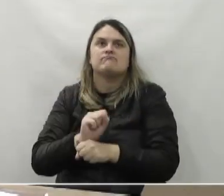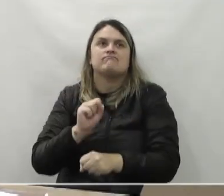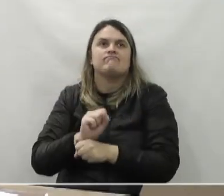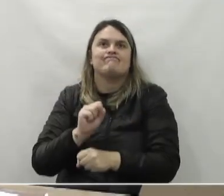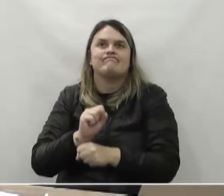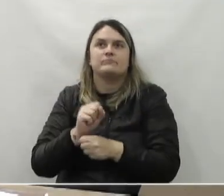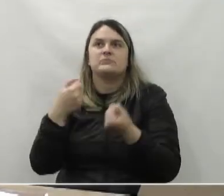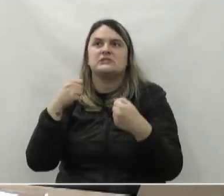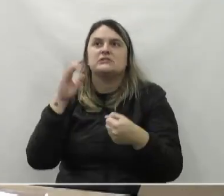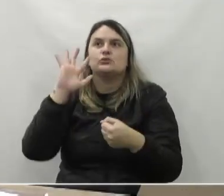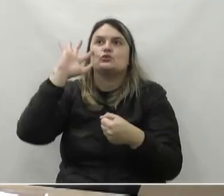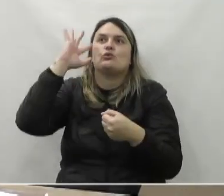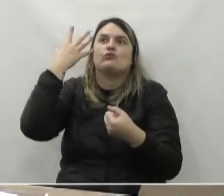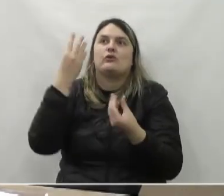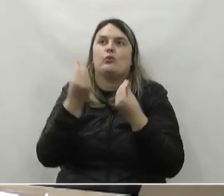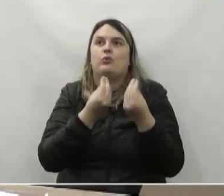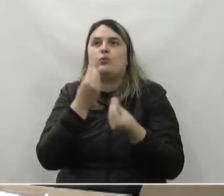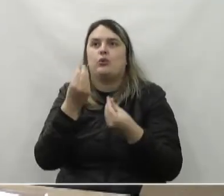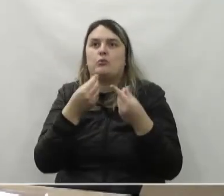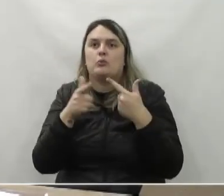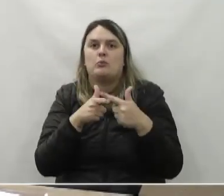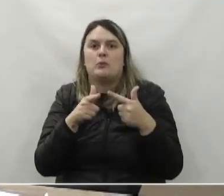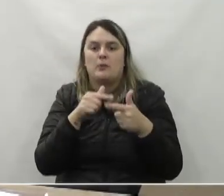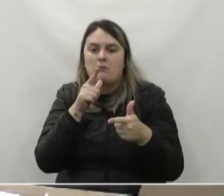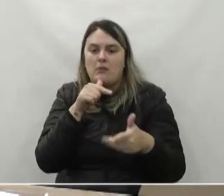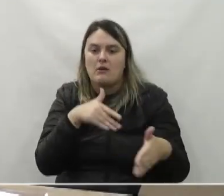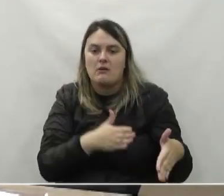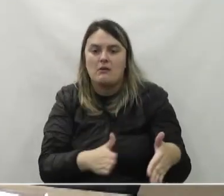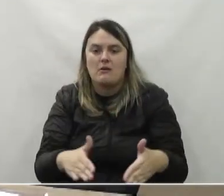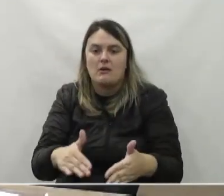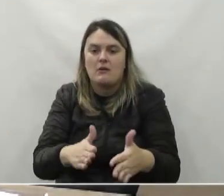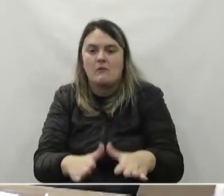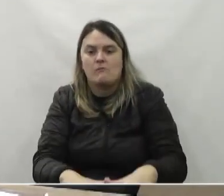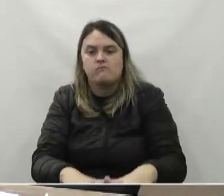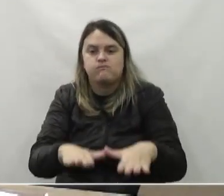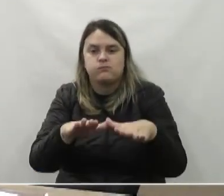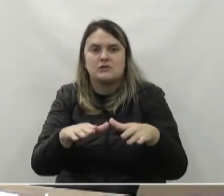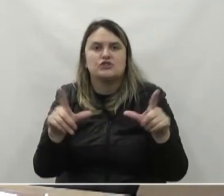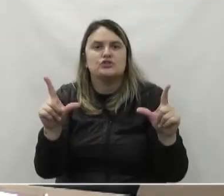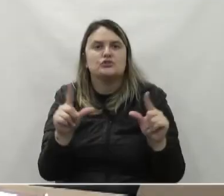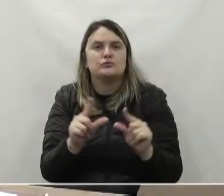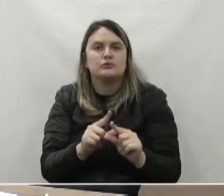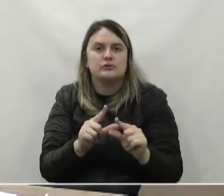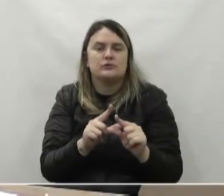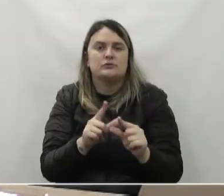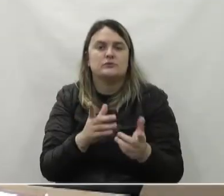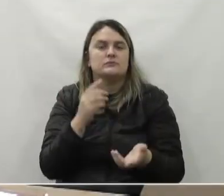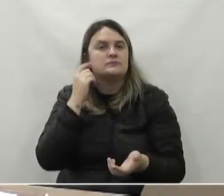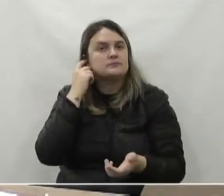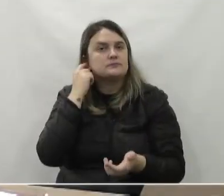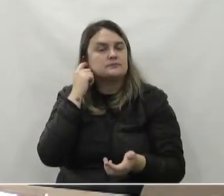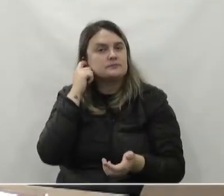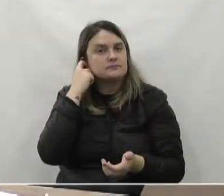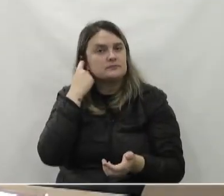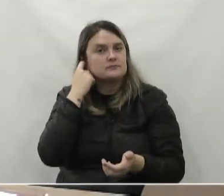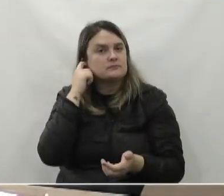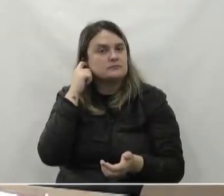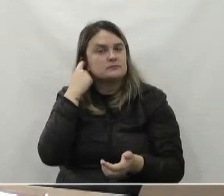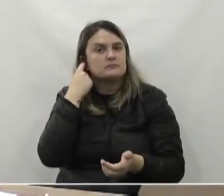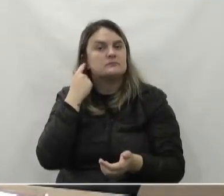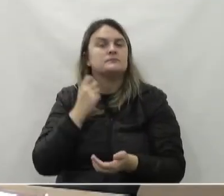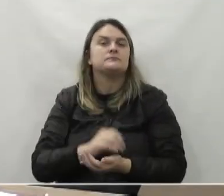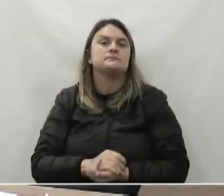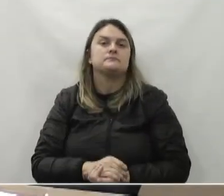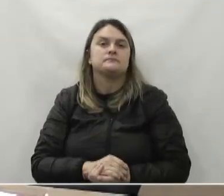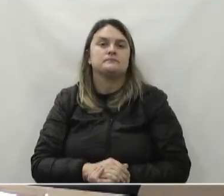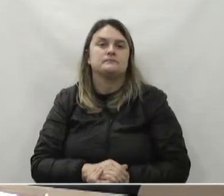de algo para que fosse, pelo menos, mitigado esse problema. Então,